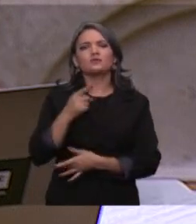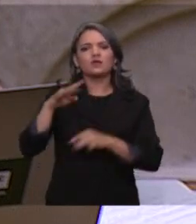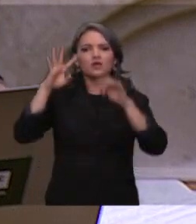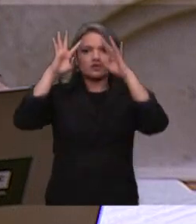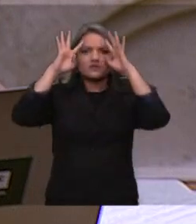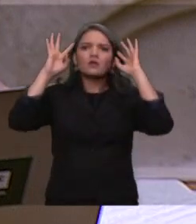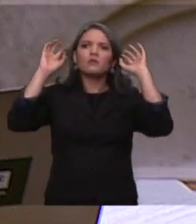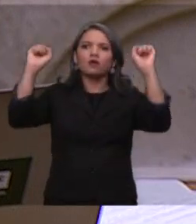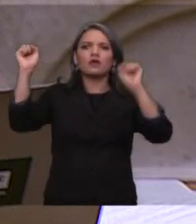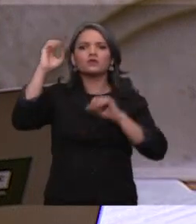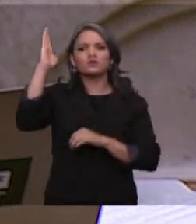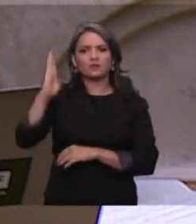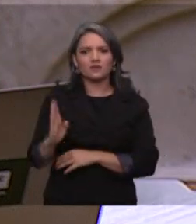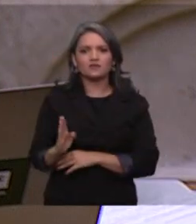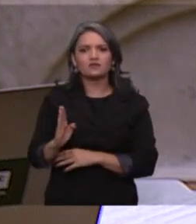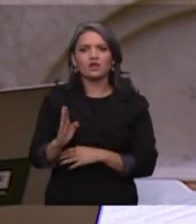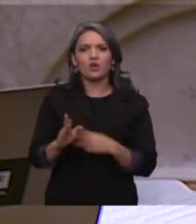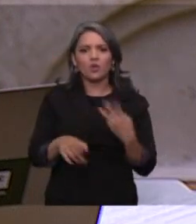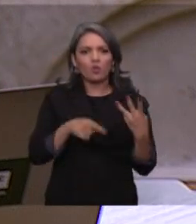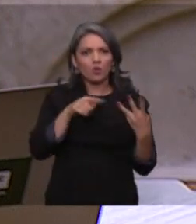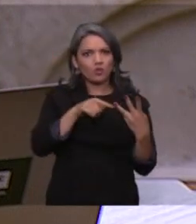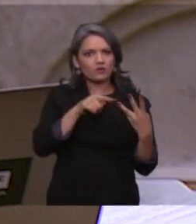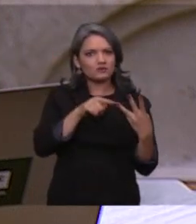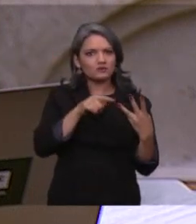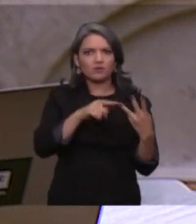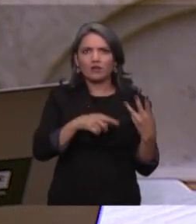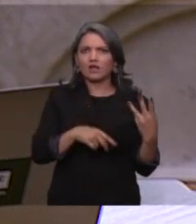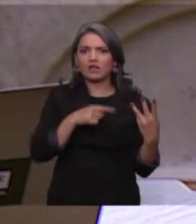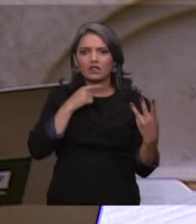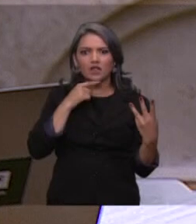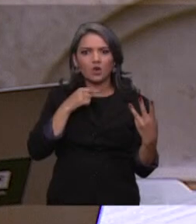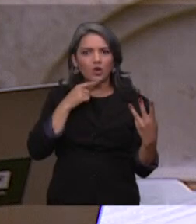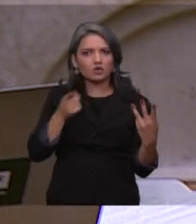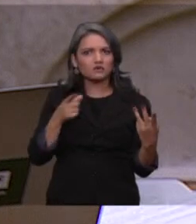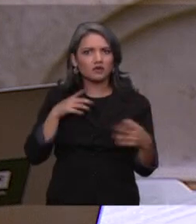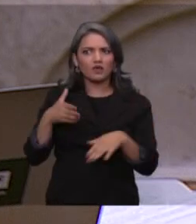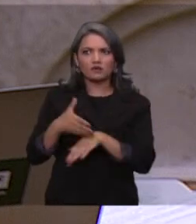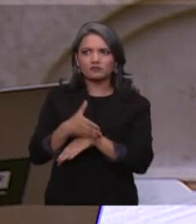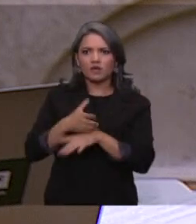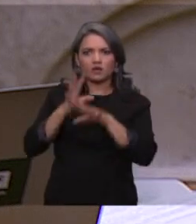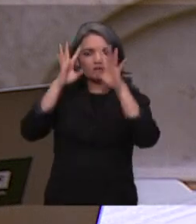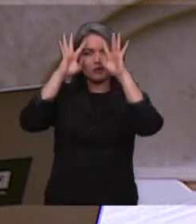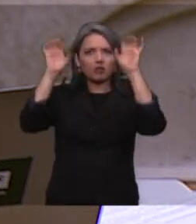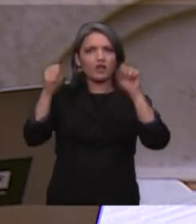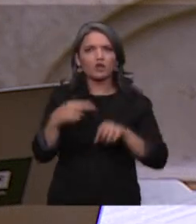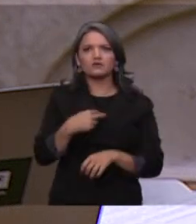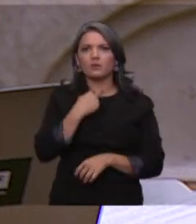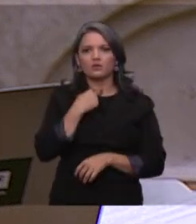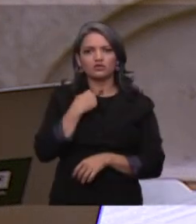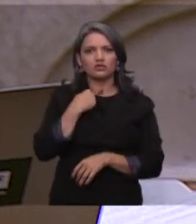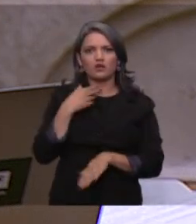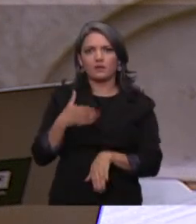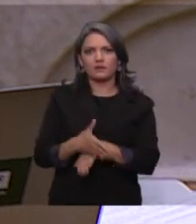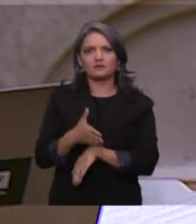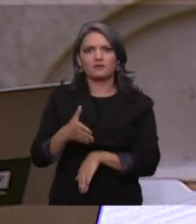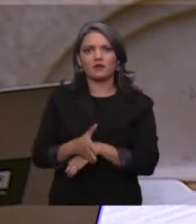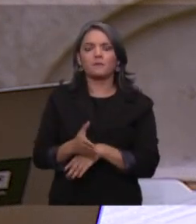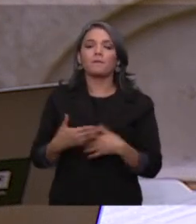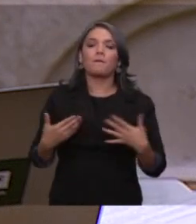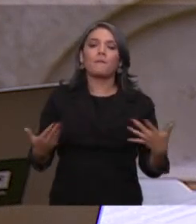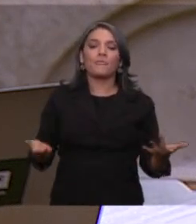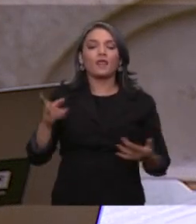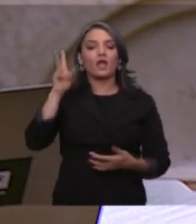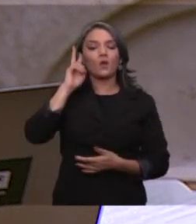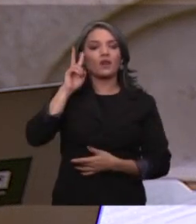geral, as mulheres não tinham acesso aos tribunais. Esse é um fato. E eu me lembro quando no Rio de